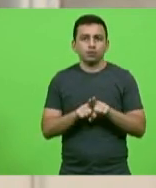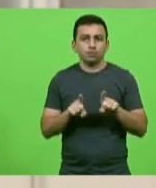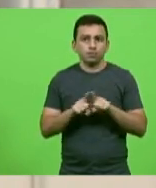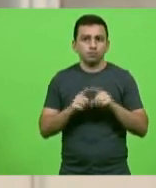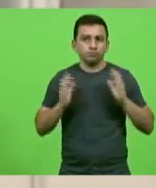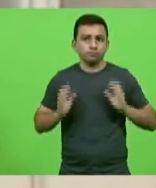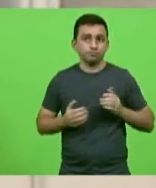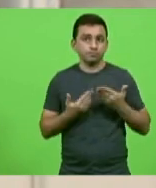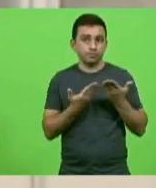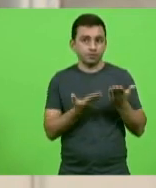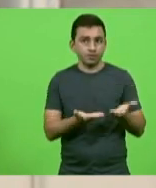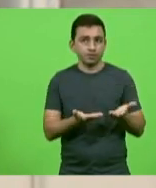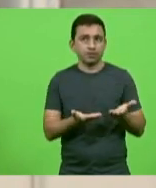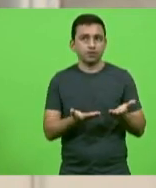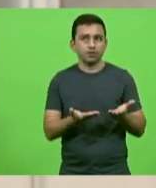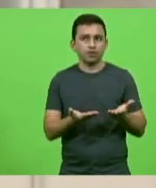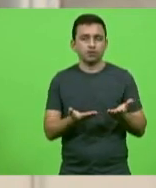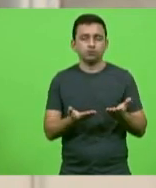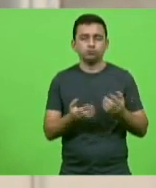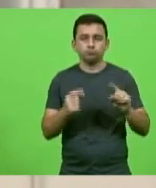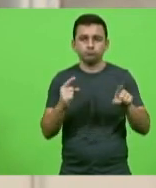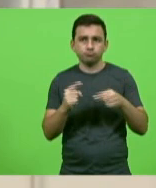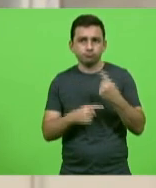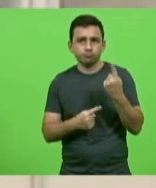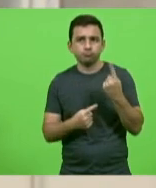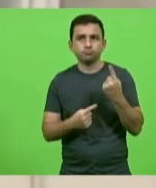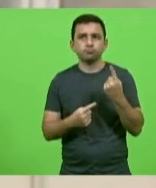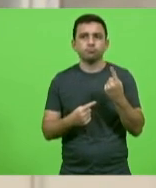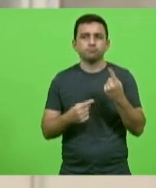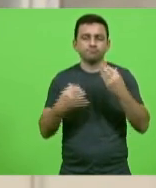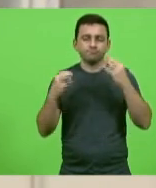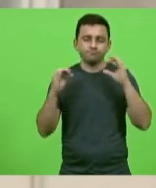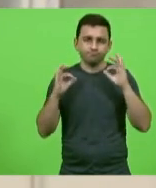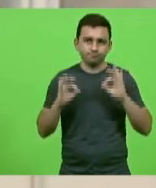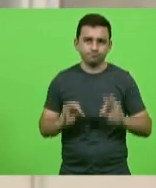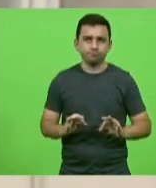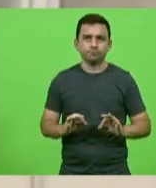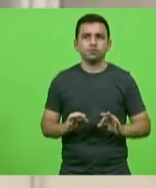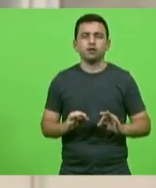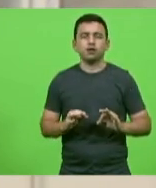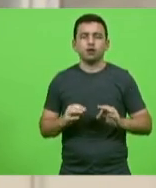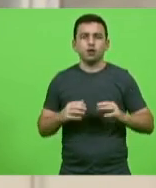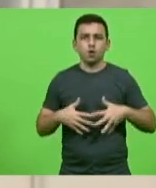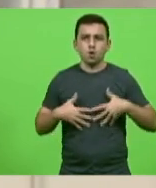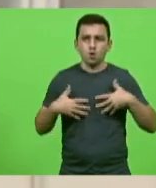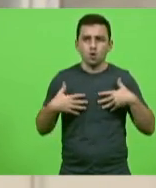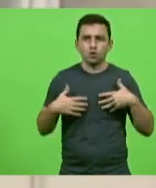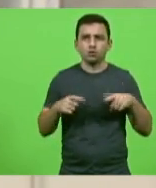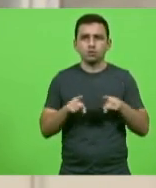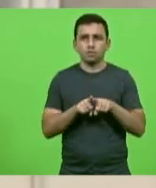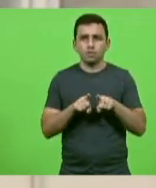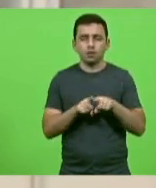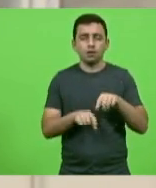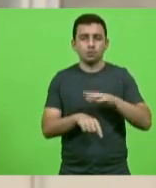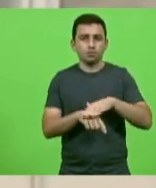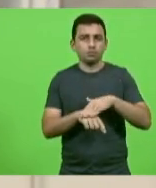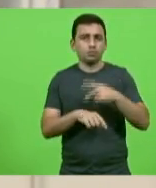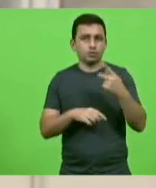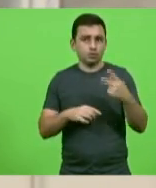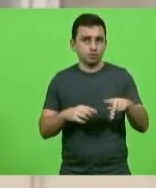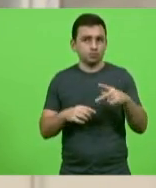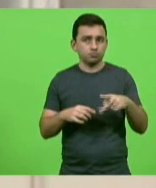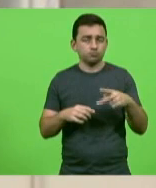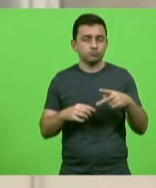de "proceder de modo incompatível com a dignidade a honra e o depois do